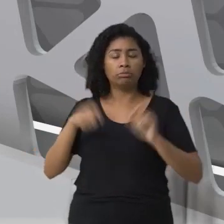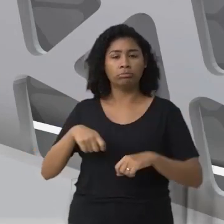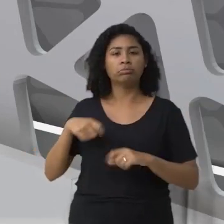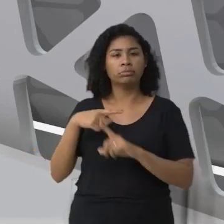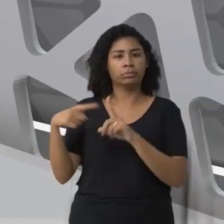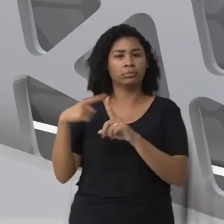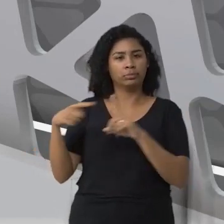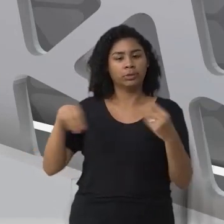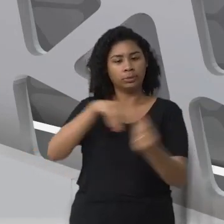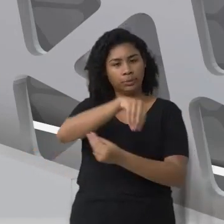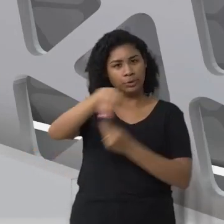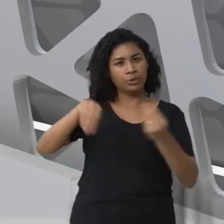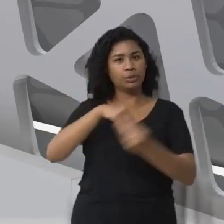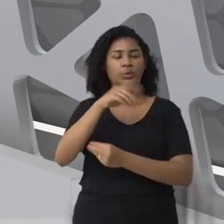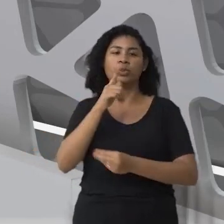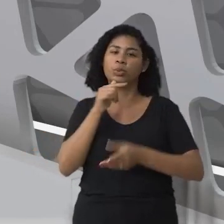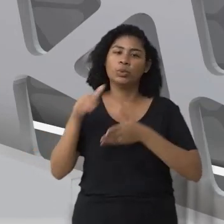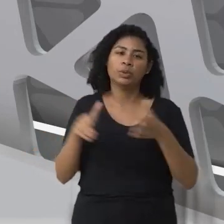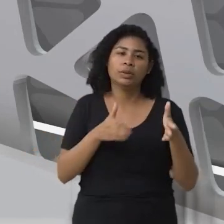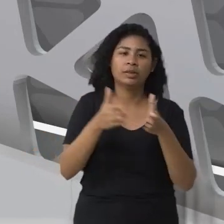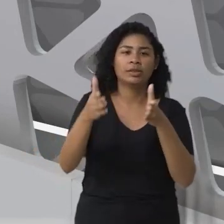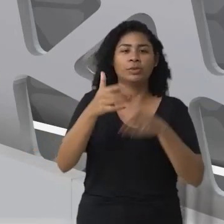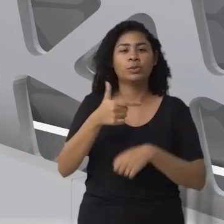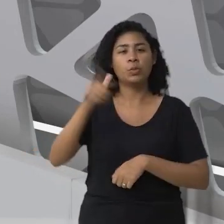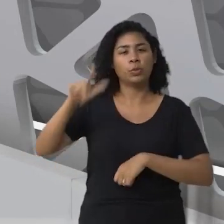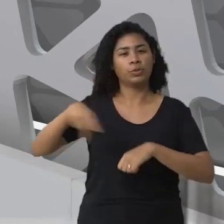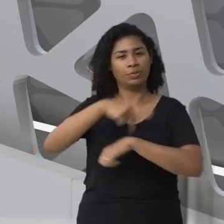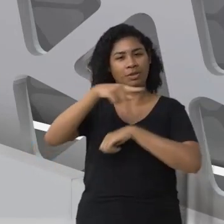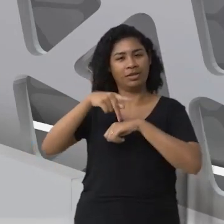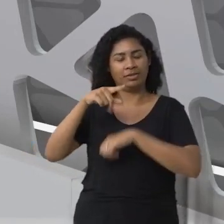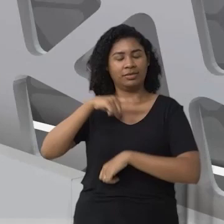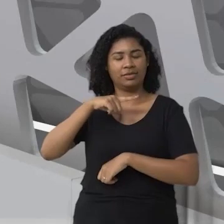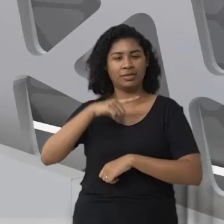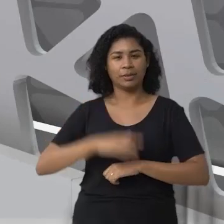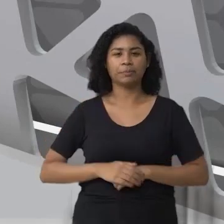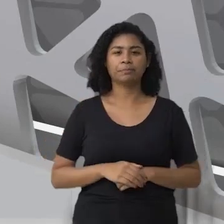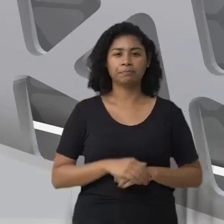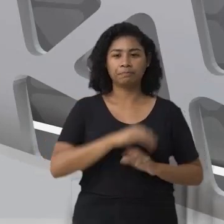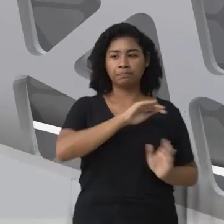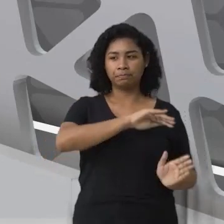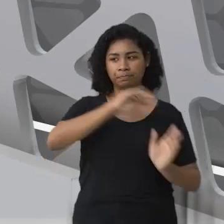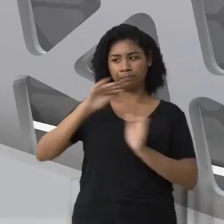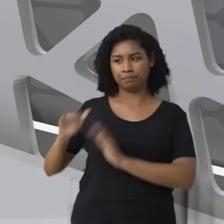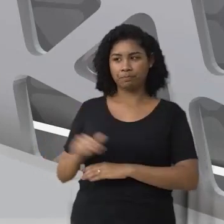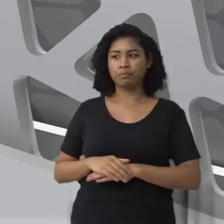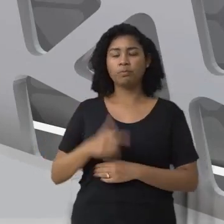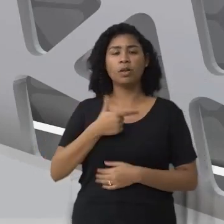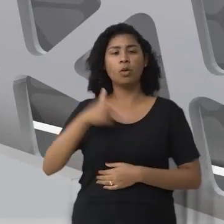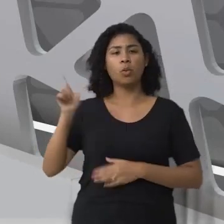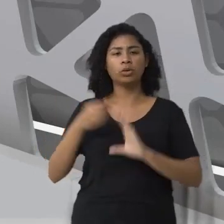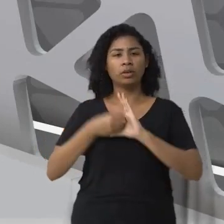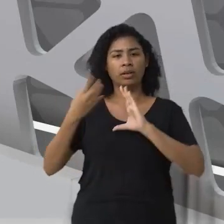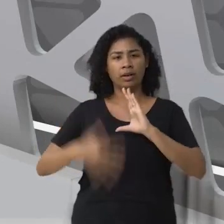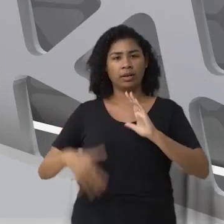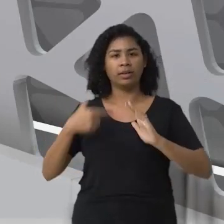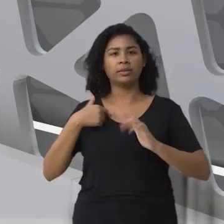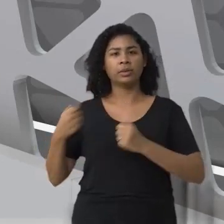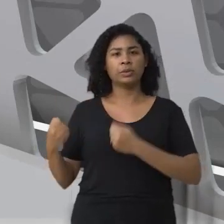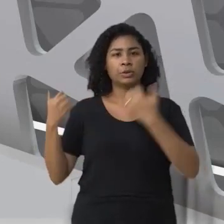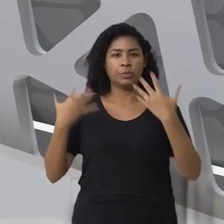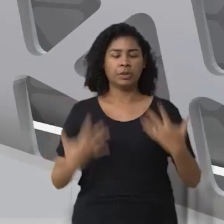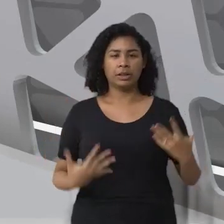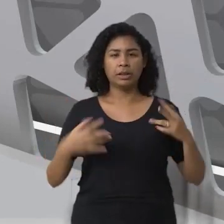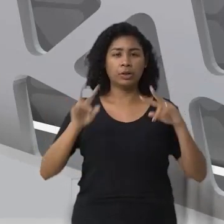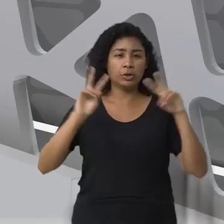que nós temos também de outros países. Outra questão que nós estudamos que vai estar relacionada aqui à